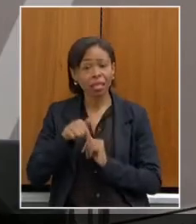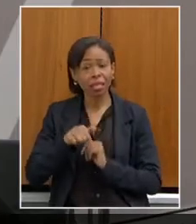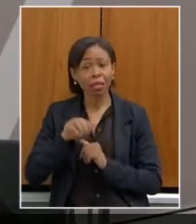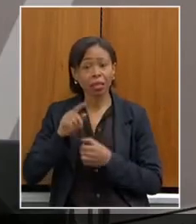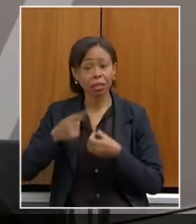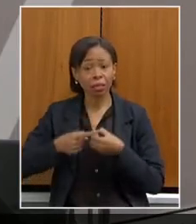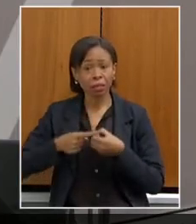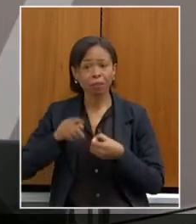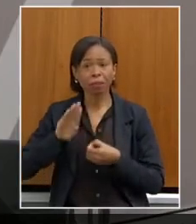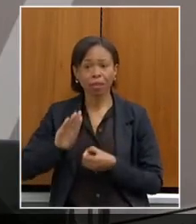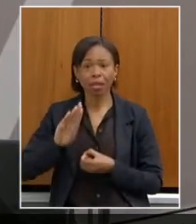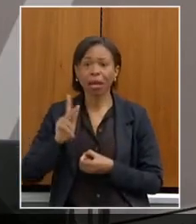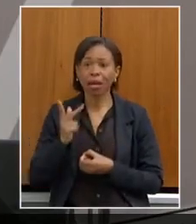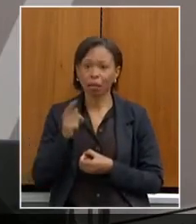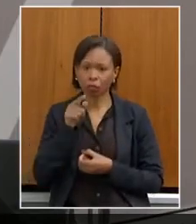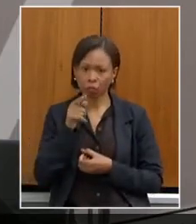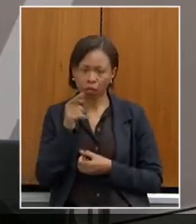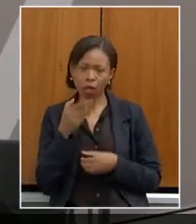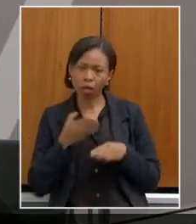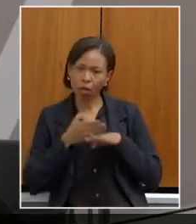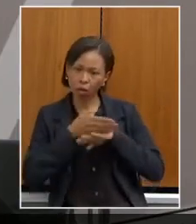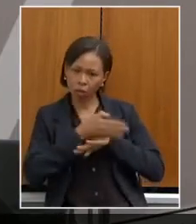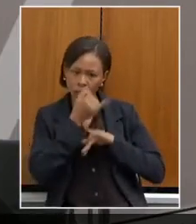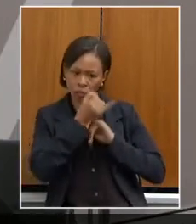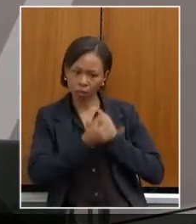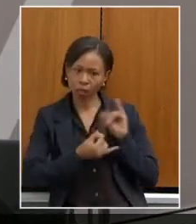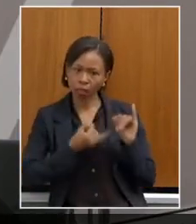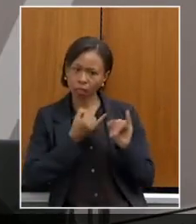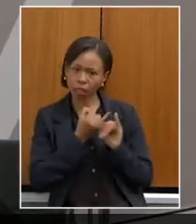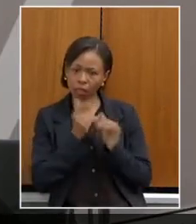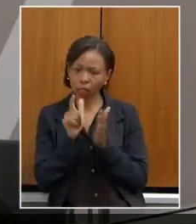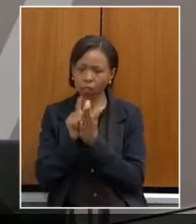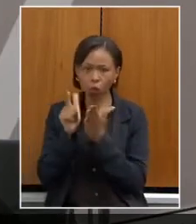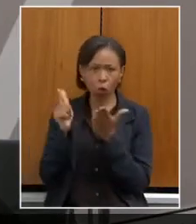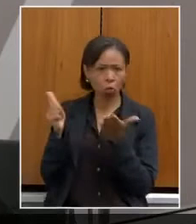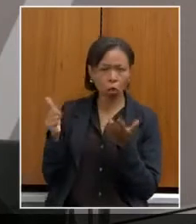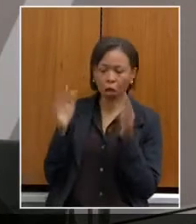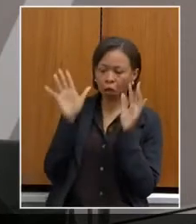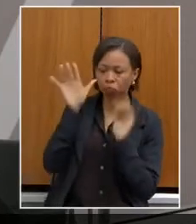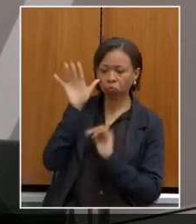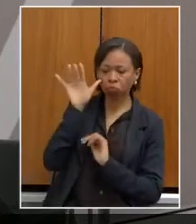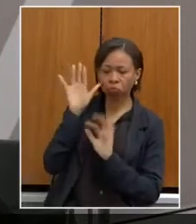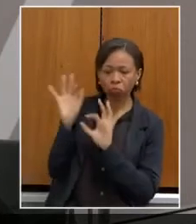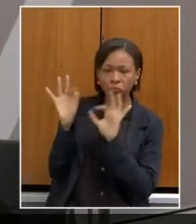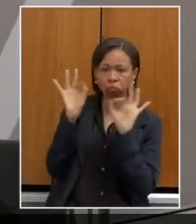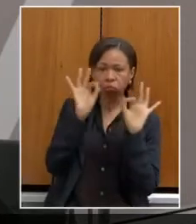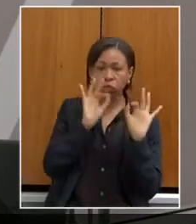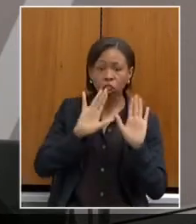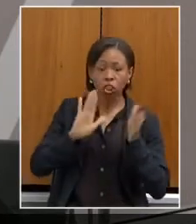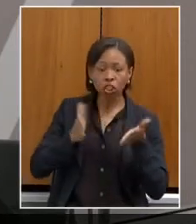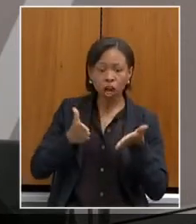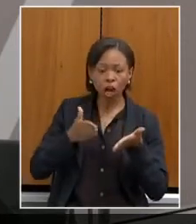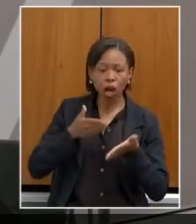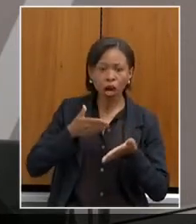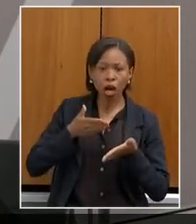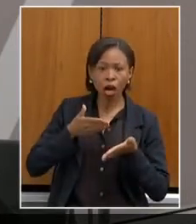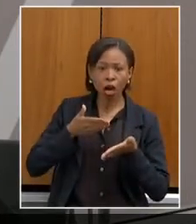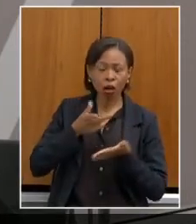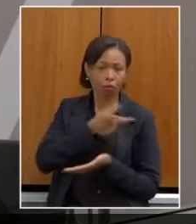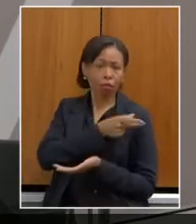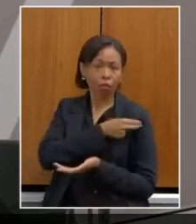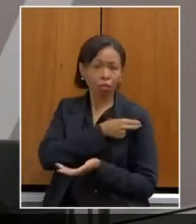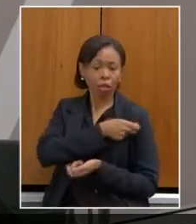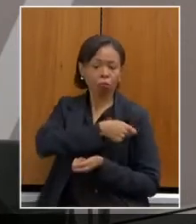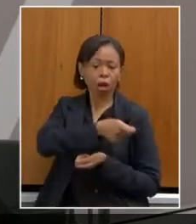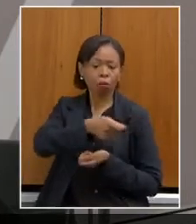Belo Horizonte você entra na internet no outro dia ou no jornal já chegou em Passos já chegou em Pousa Alegre já chegou em Varginha ou seja